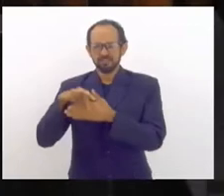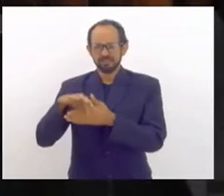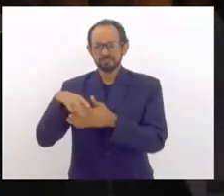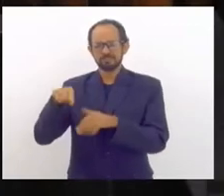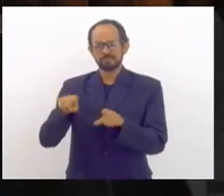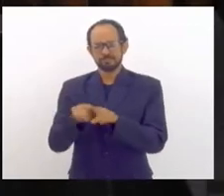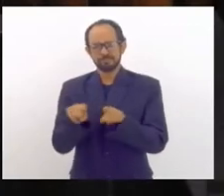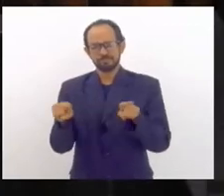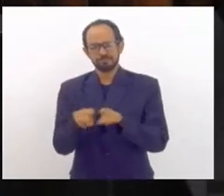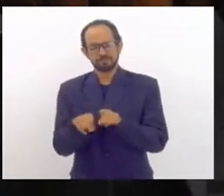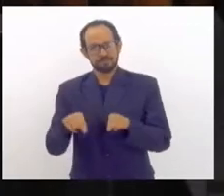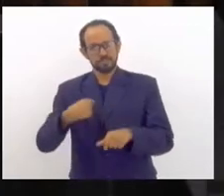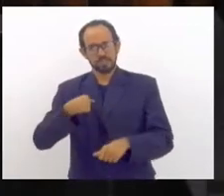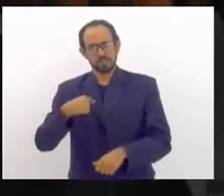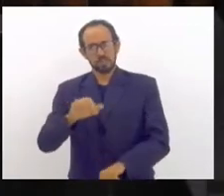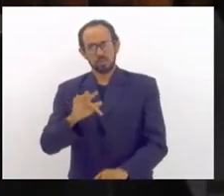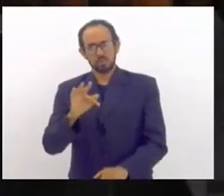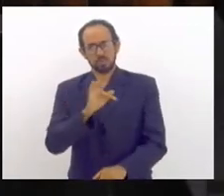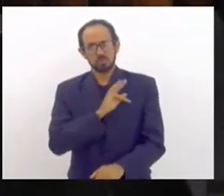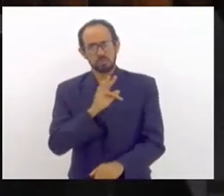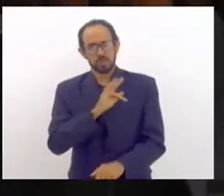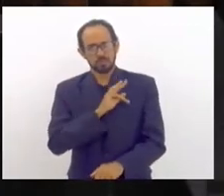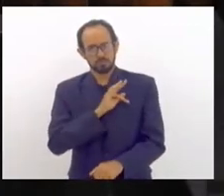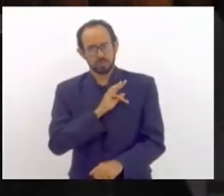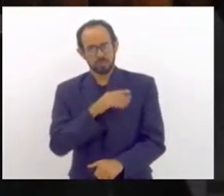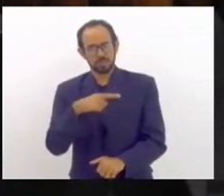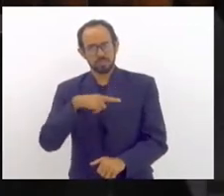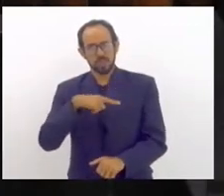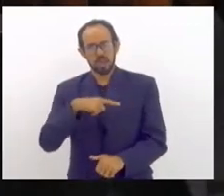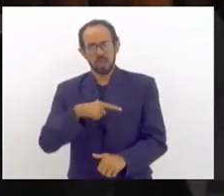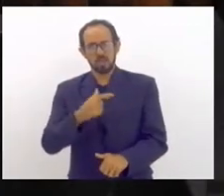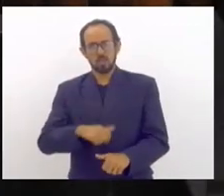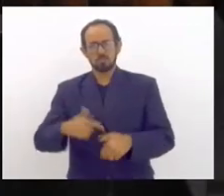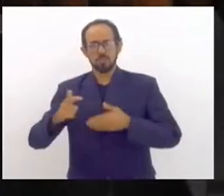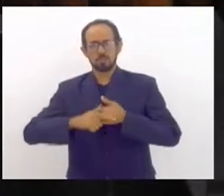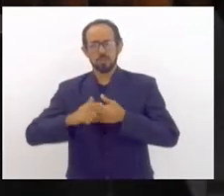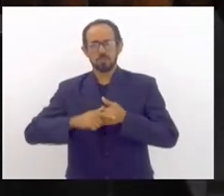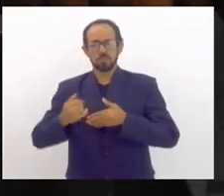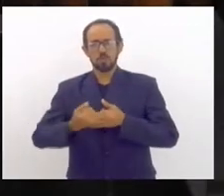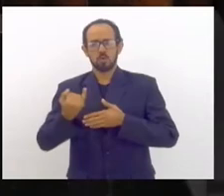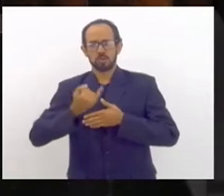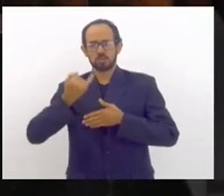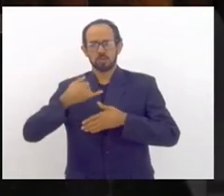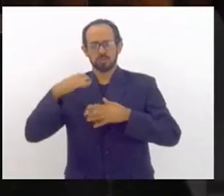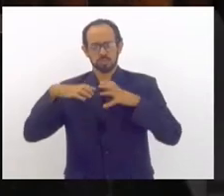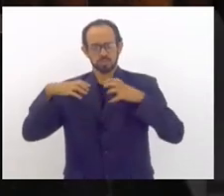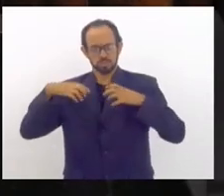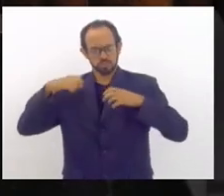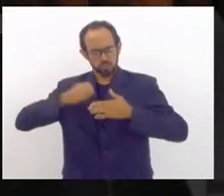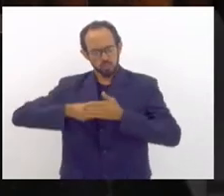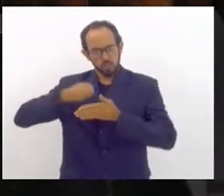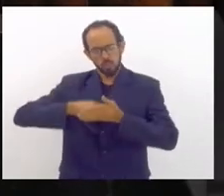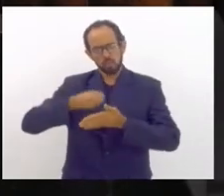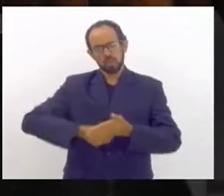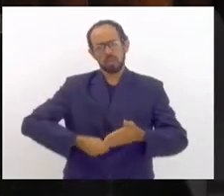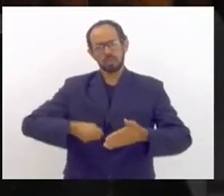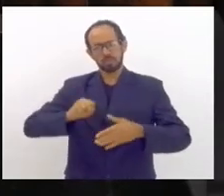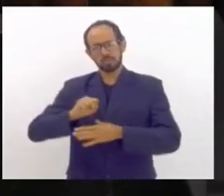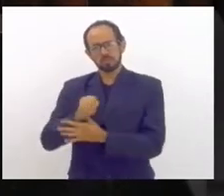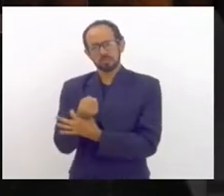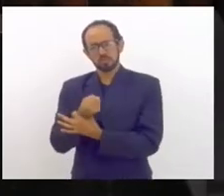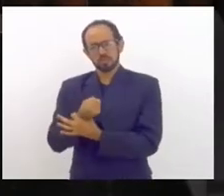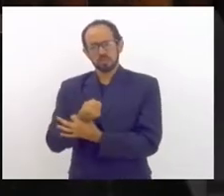como policial militar, tenho uma função muito grande nessa comissão para que a gente possa brigar por uma segurança pública de qualidade no nosso